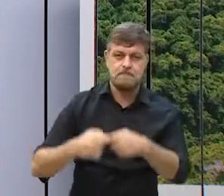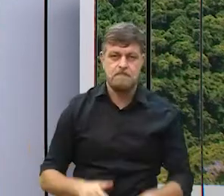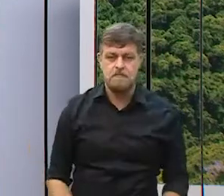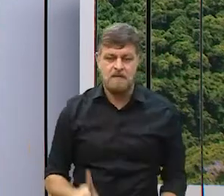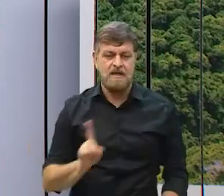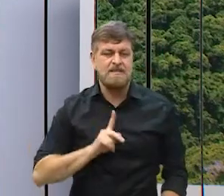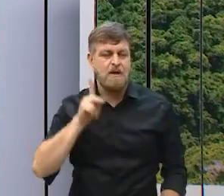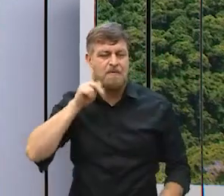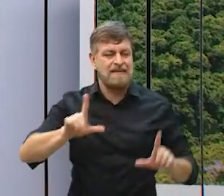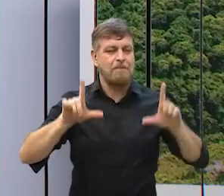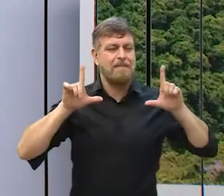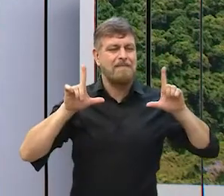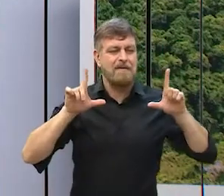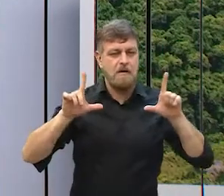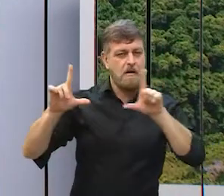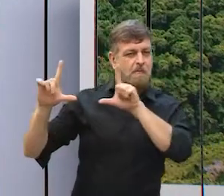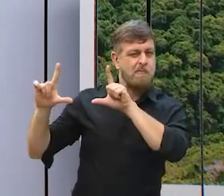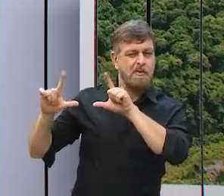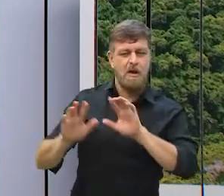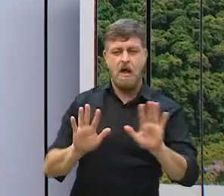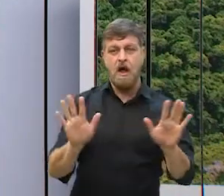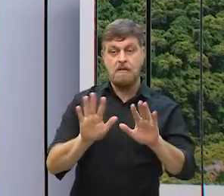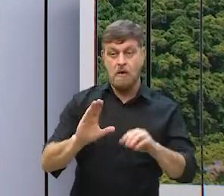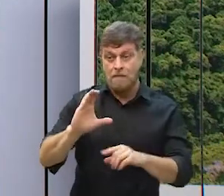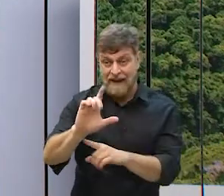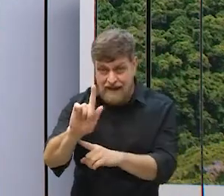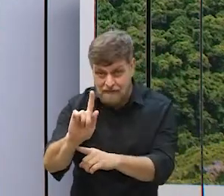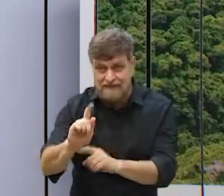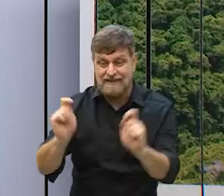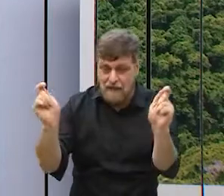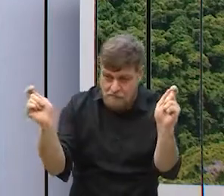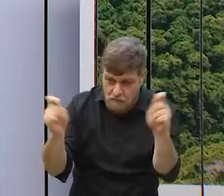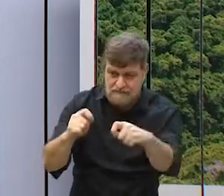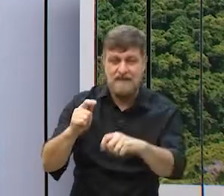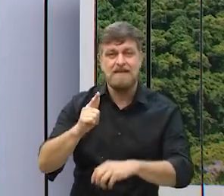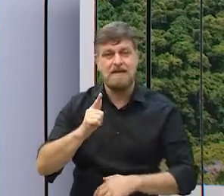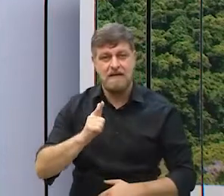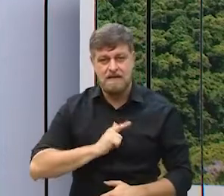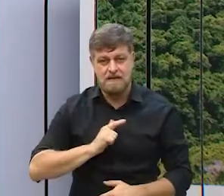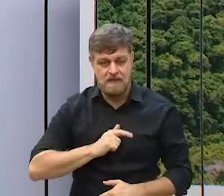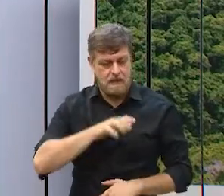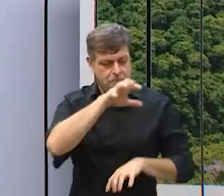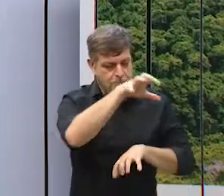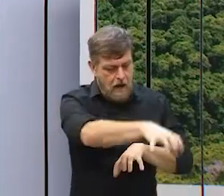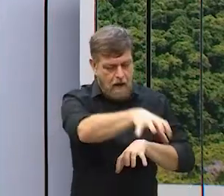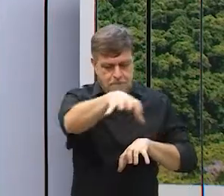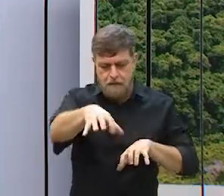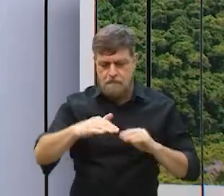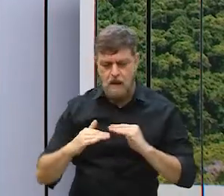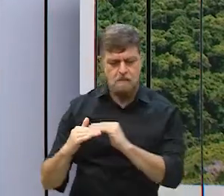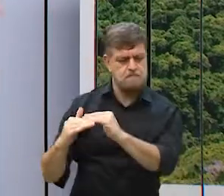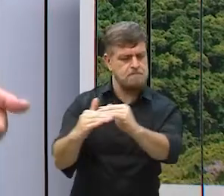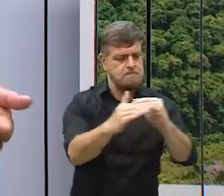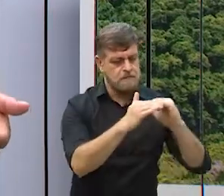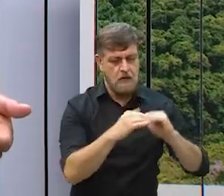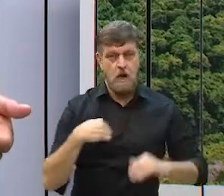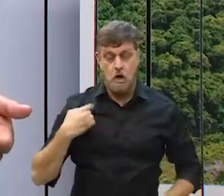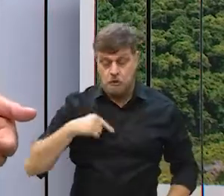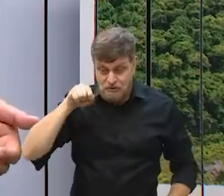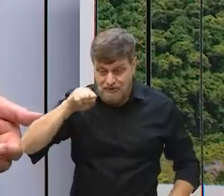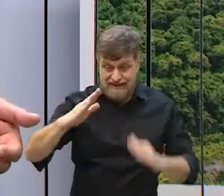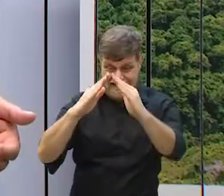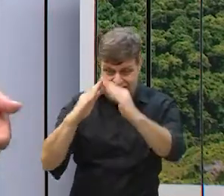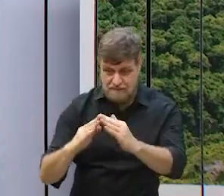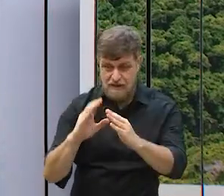a politicagem, né? O Campo Grande tem potencialidades, assim como tem outras regiões, mas nós que estamos morando no